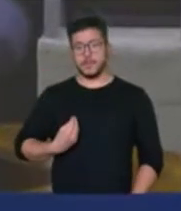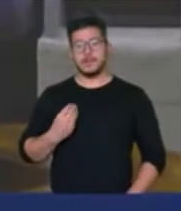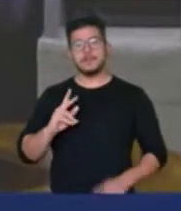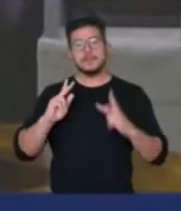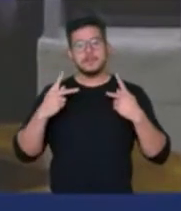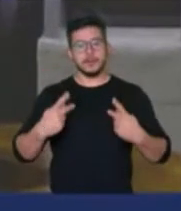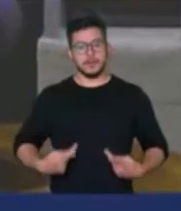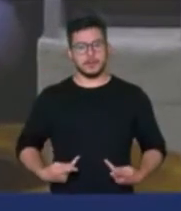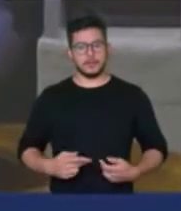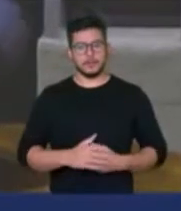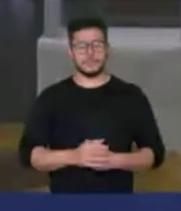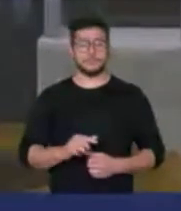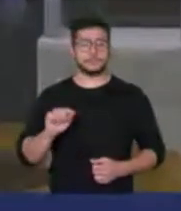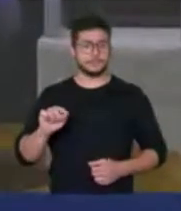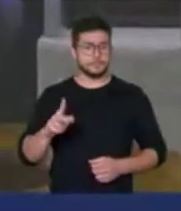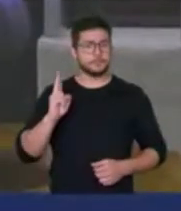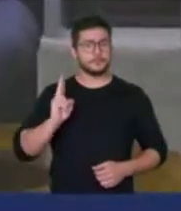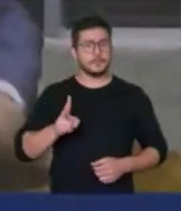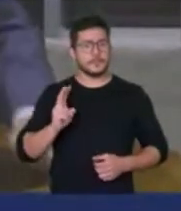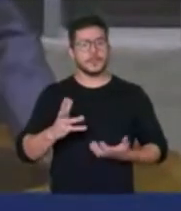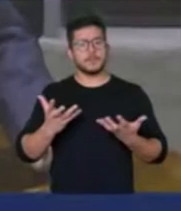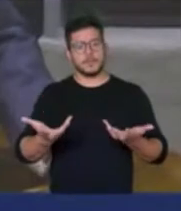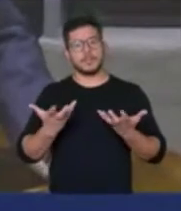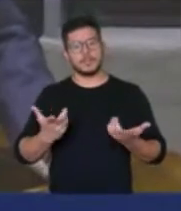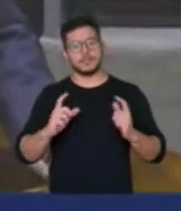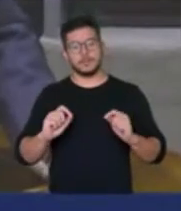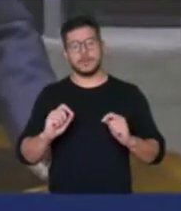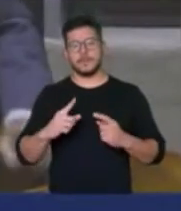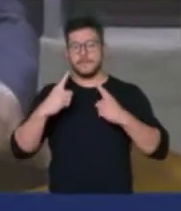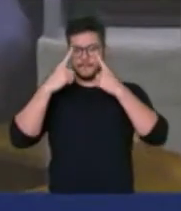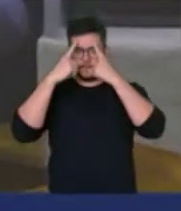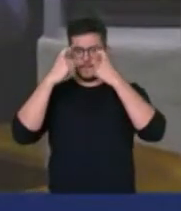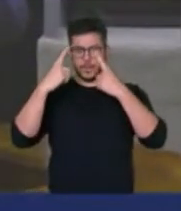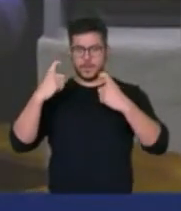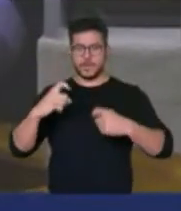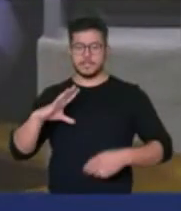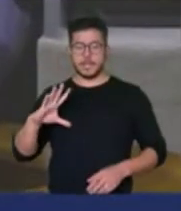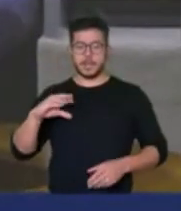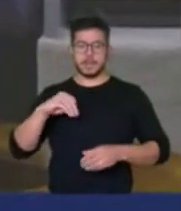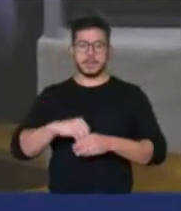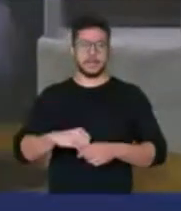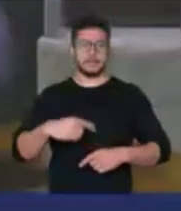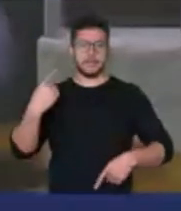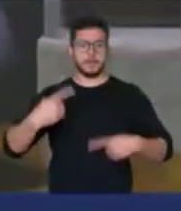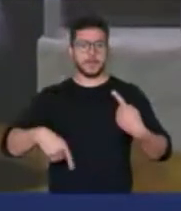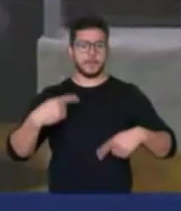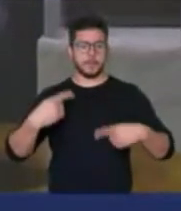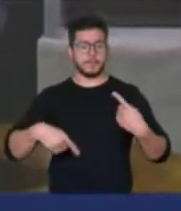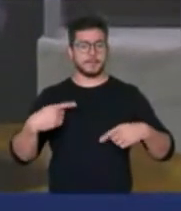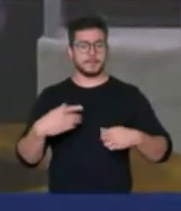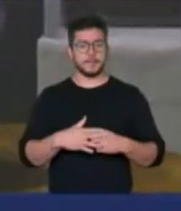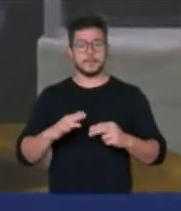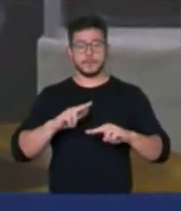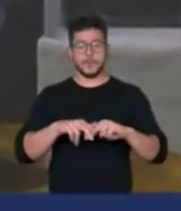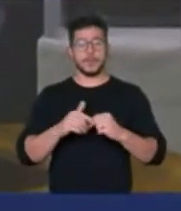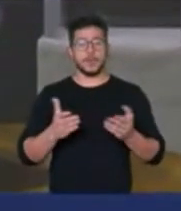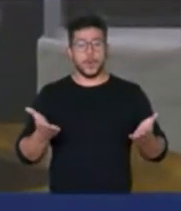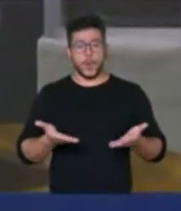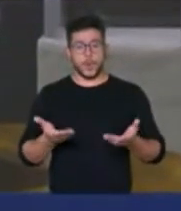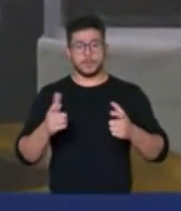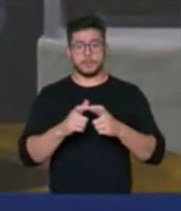violência na luta política, na disputa política. E é por isso que hoje a maioria do povo